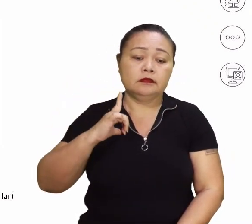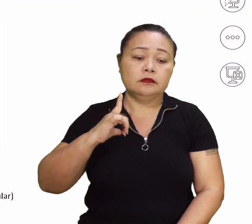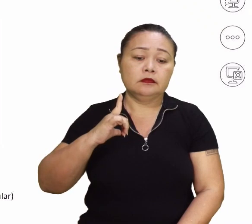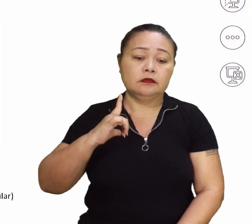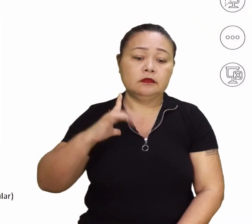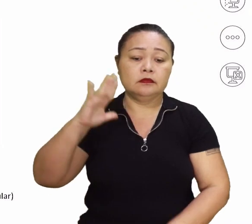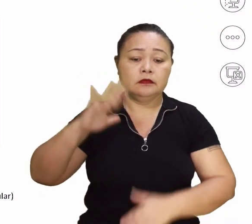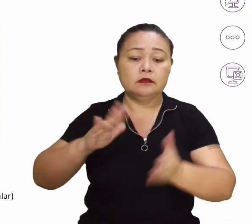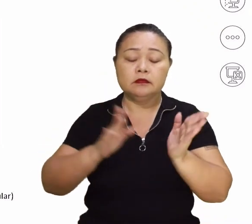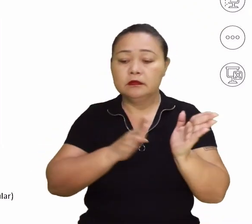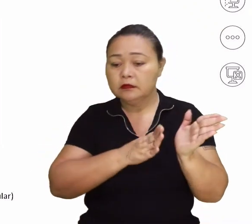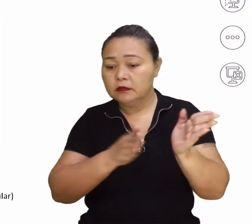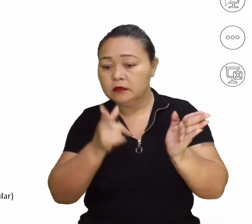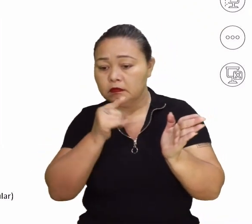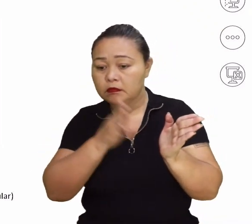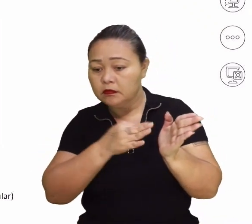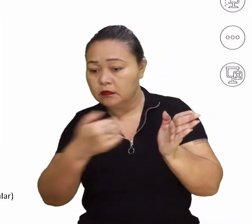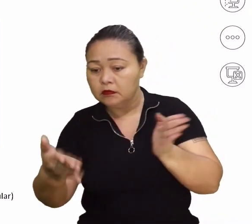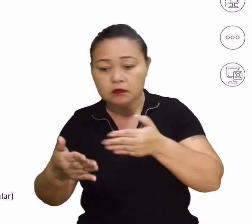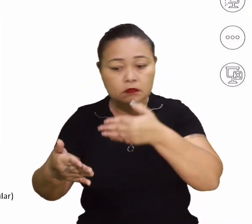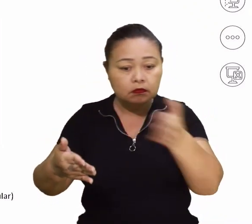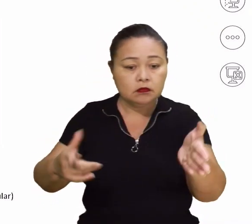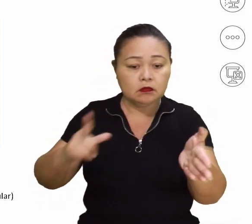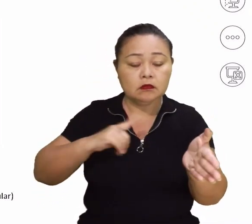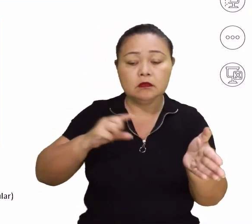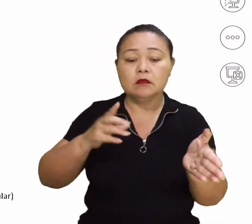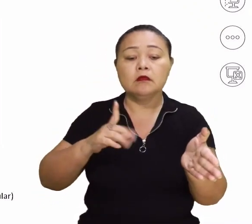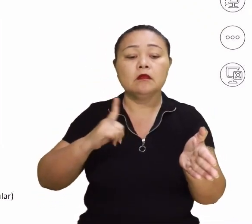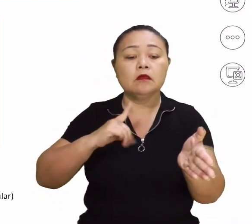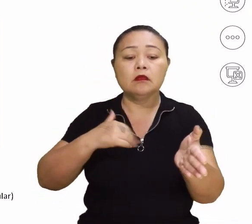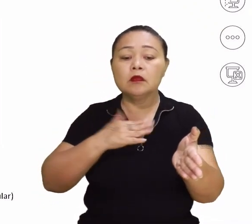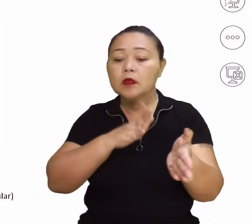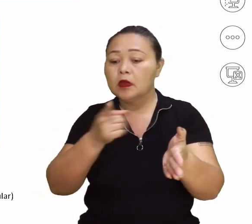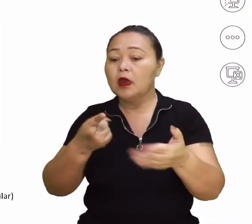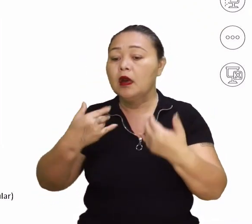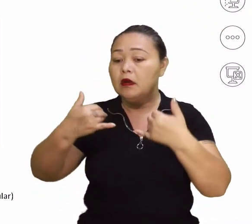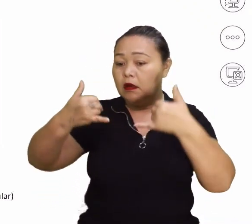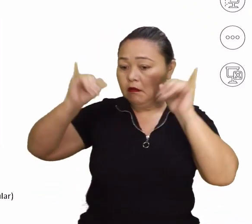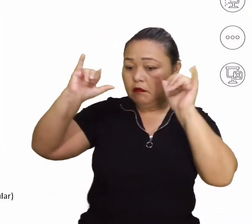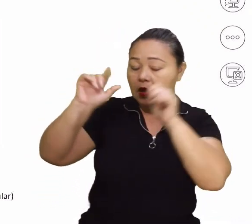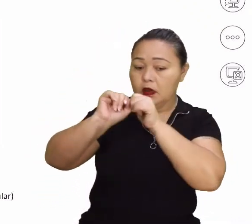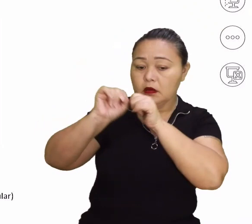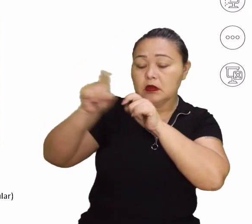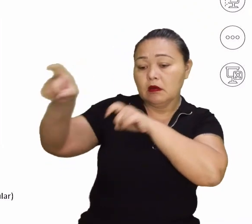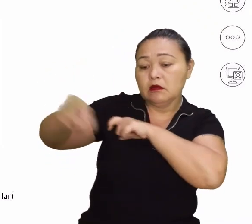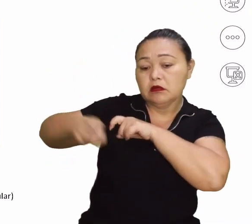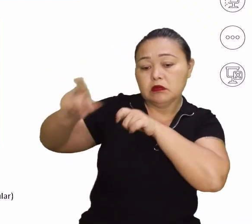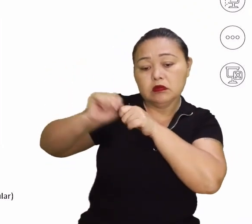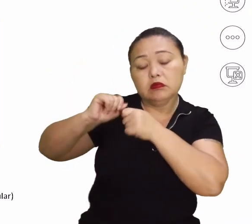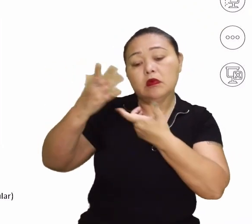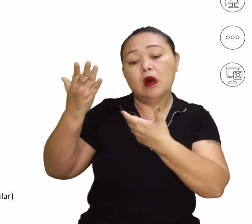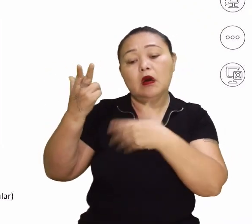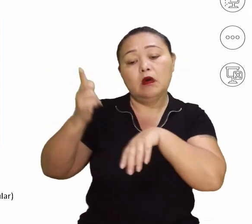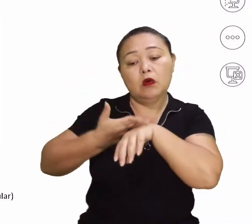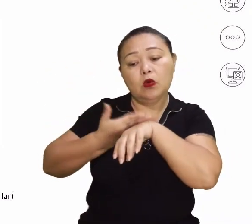sido estabelecidas às margens dos grandes rios, fazendas para pecuárias e agricultura, cacau, café, algodão,